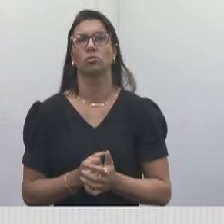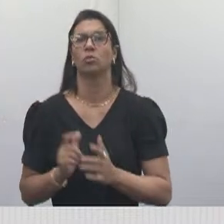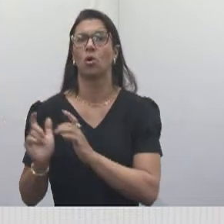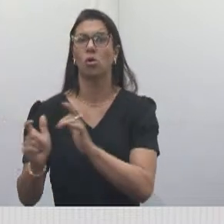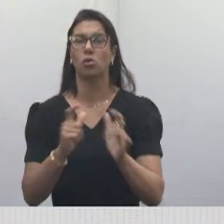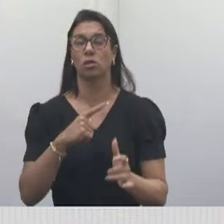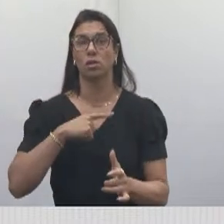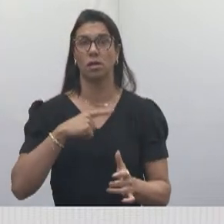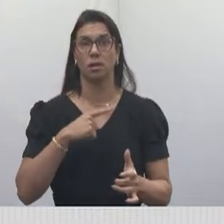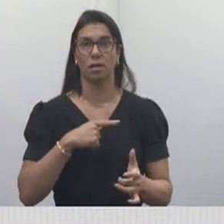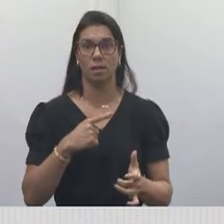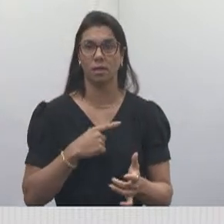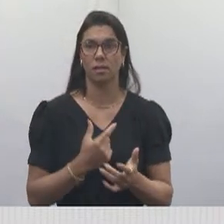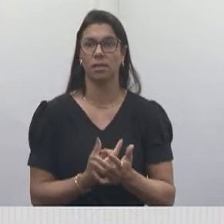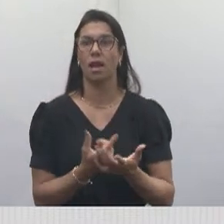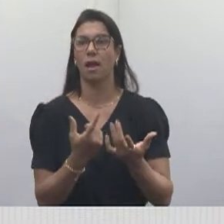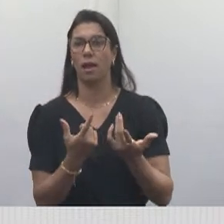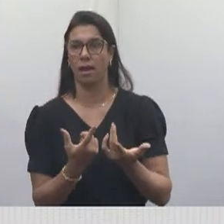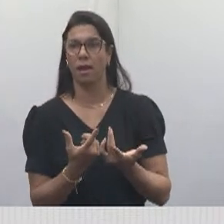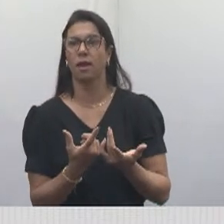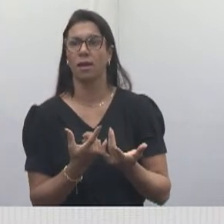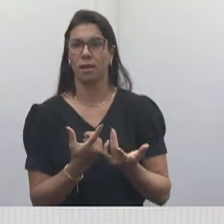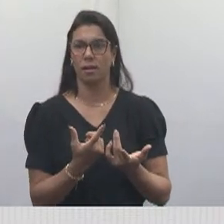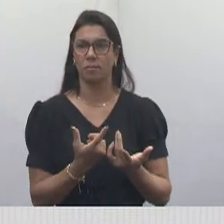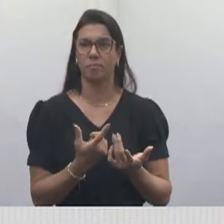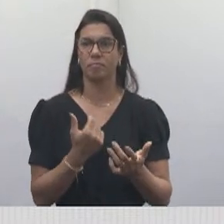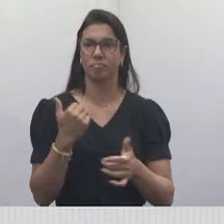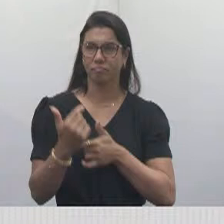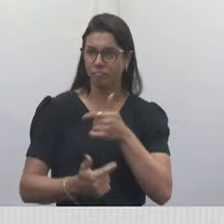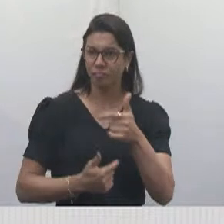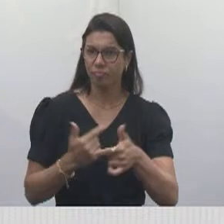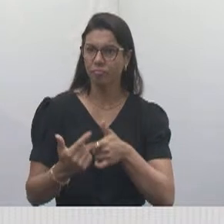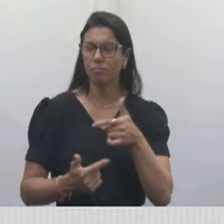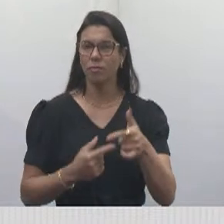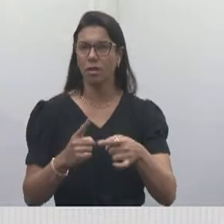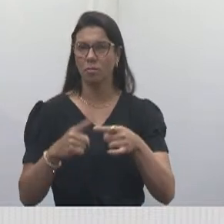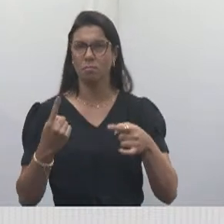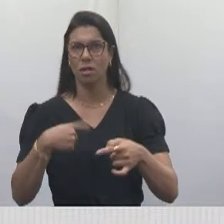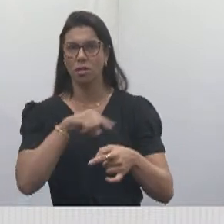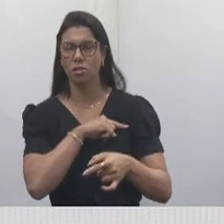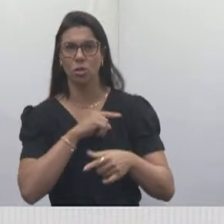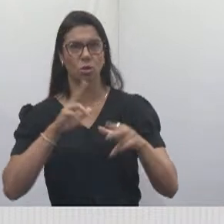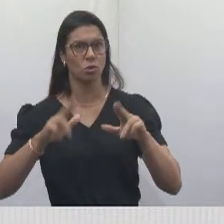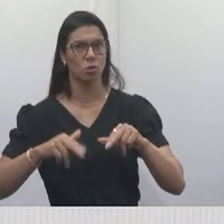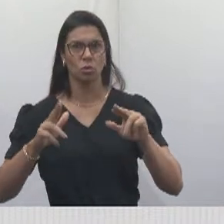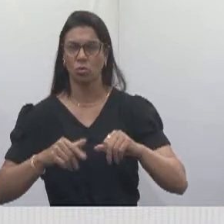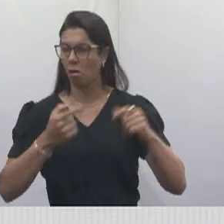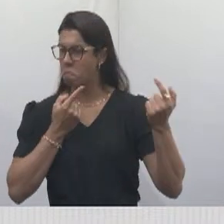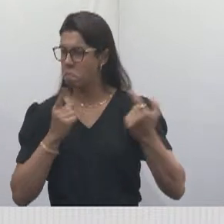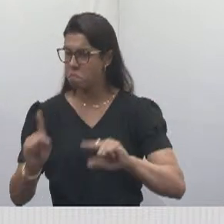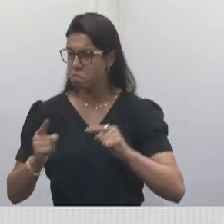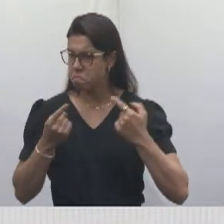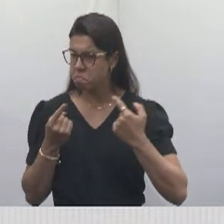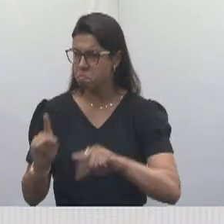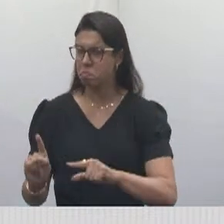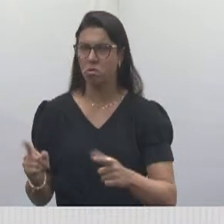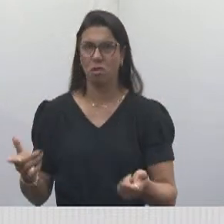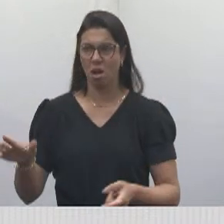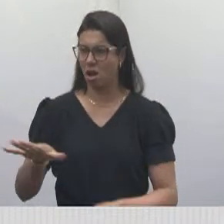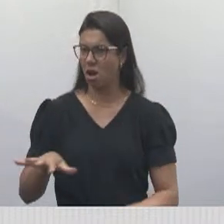departamento tem desvios. Vamos apurar os desvios, vamos apurar os problemas, mas nunca endemonizar